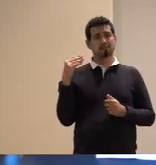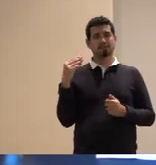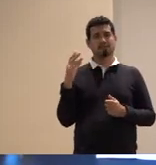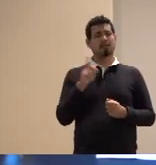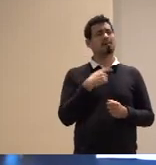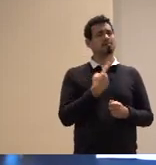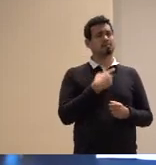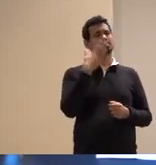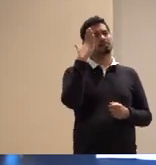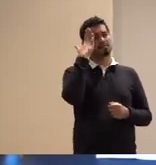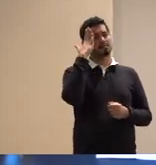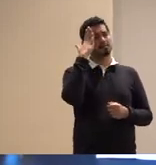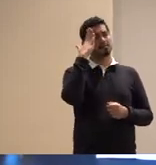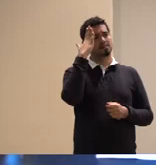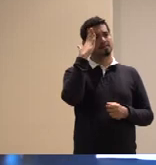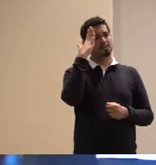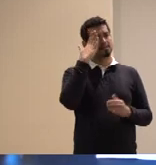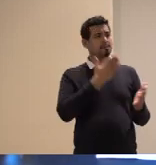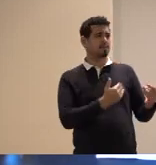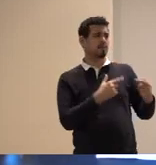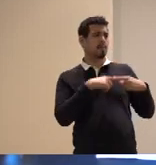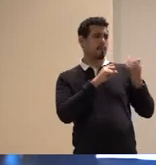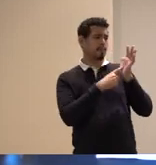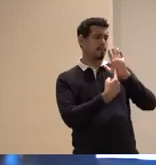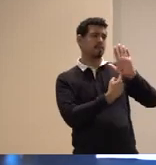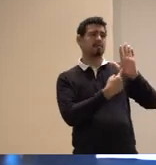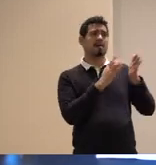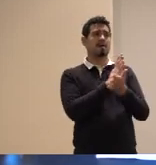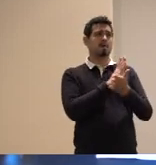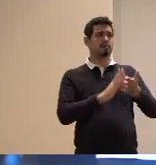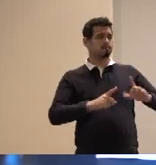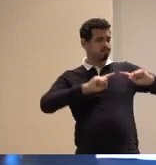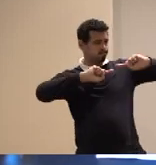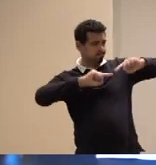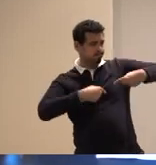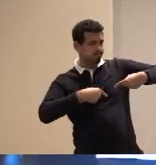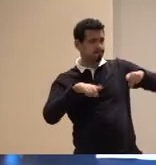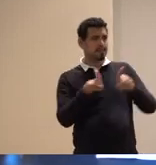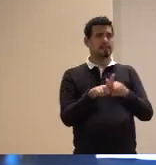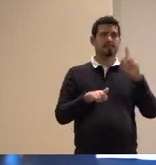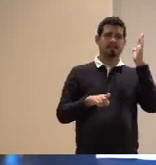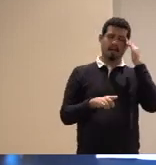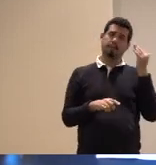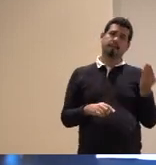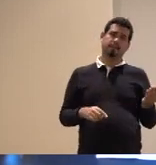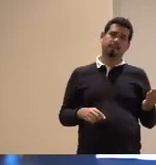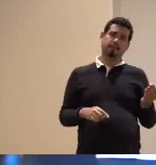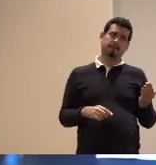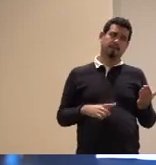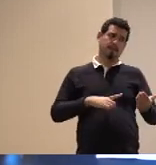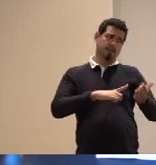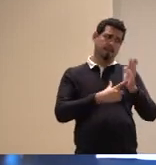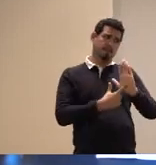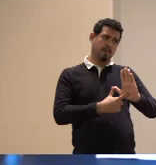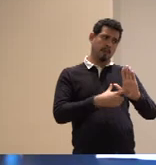gente sabe que o adolescente pode apresentar desafios maiores, sabe ou não? Próprio da idade. Quem é pai, mãe